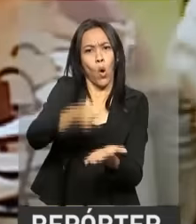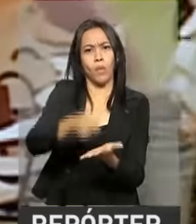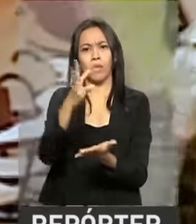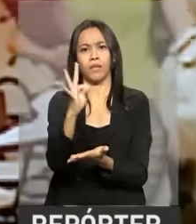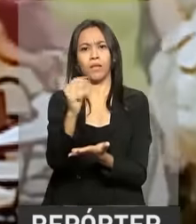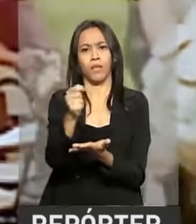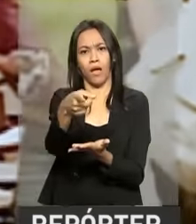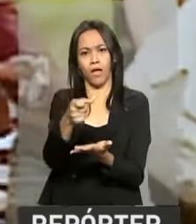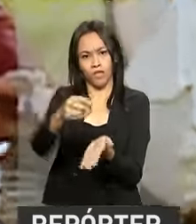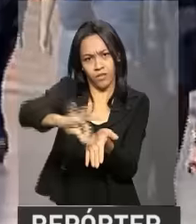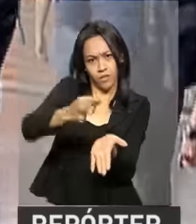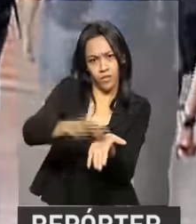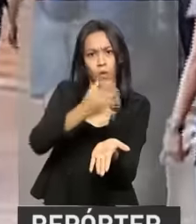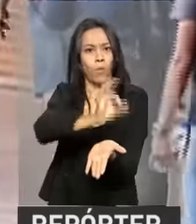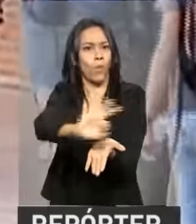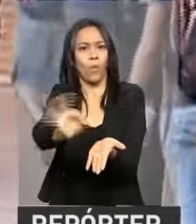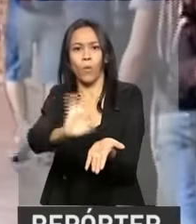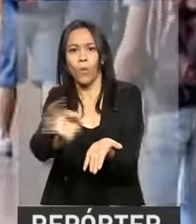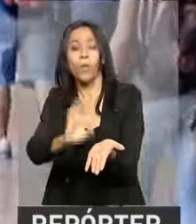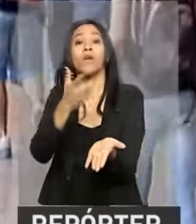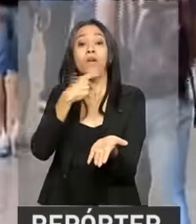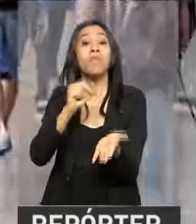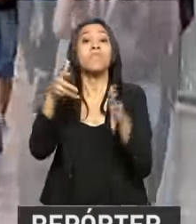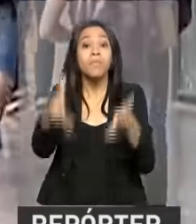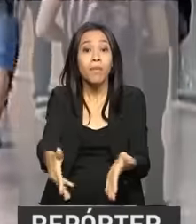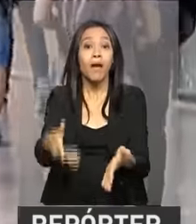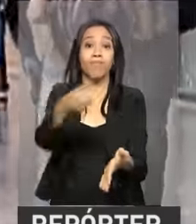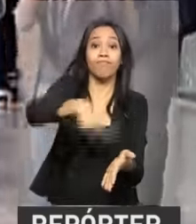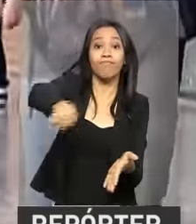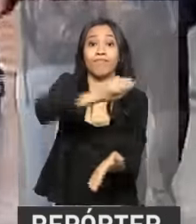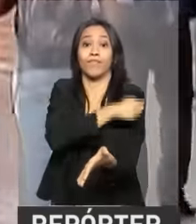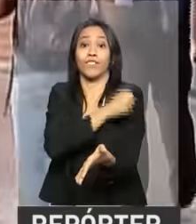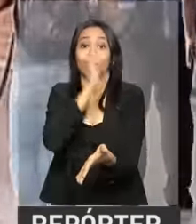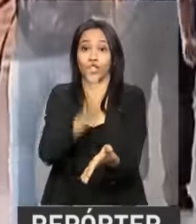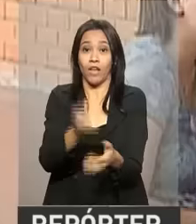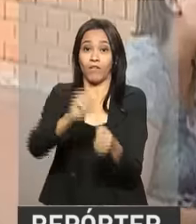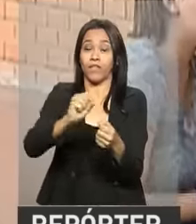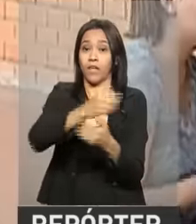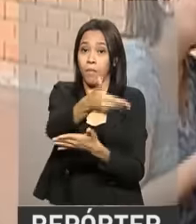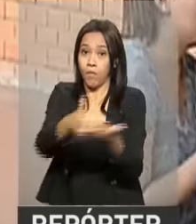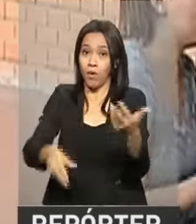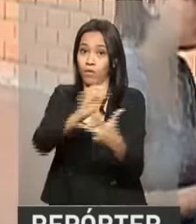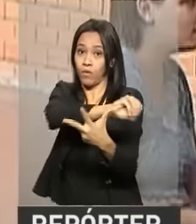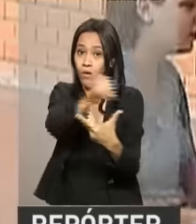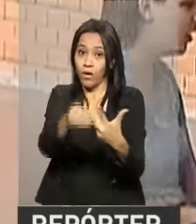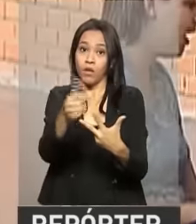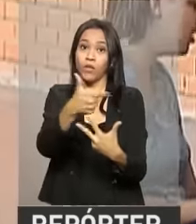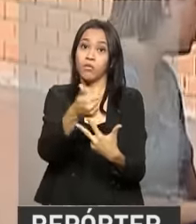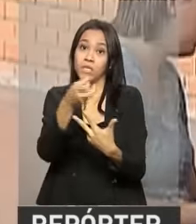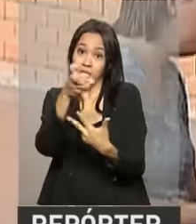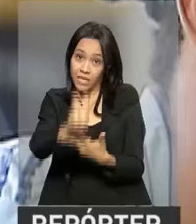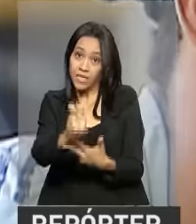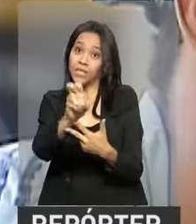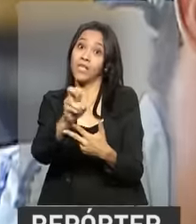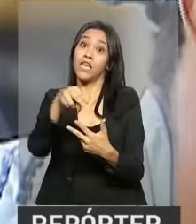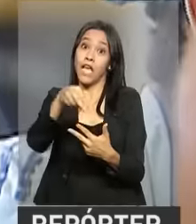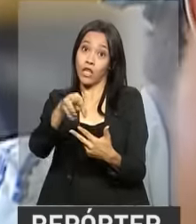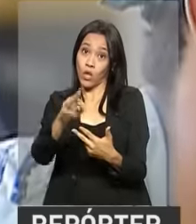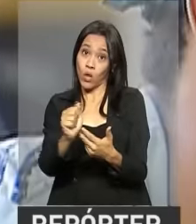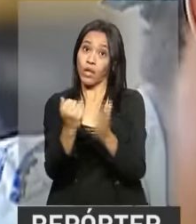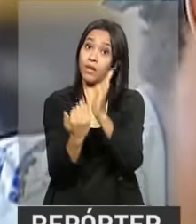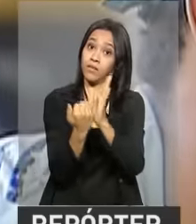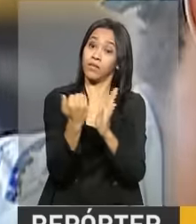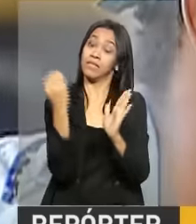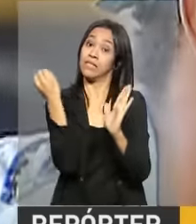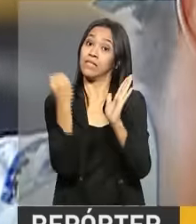taxa de inscrição podem participar os estudantes que fizeram o Enem de 2015 15 e que tenham tirado nota acima de zero na